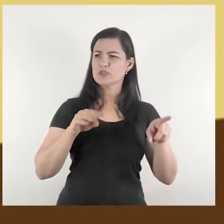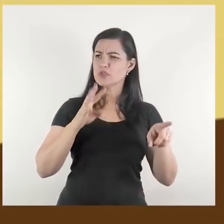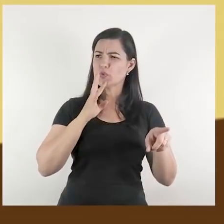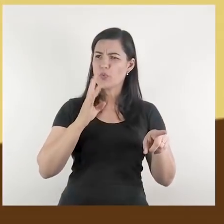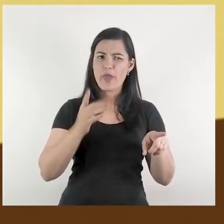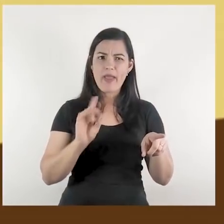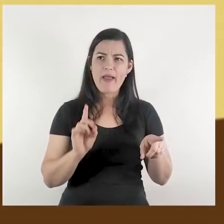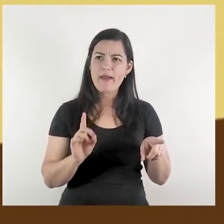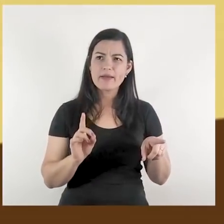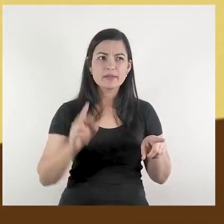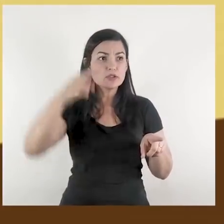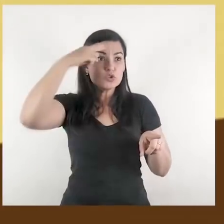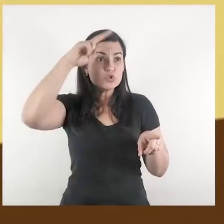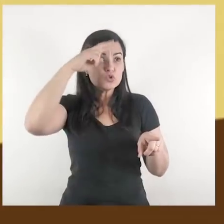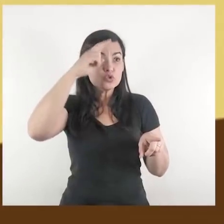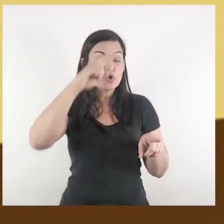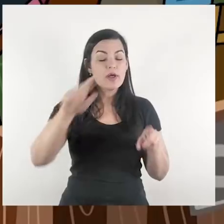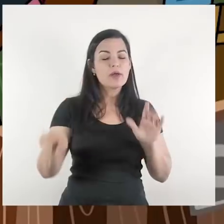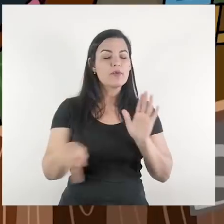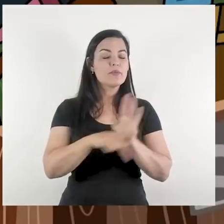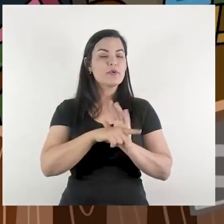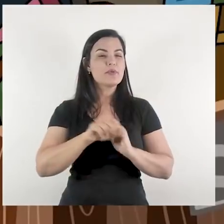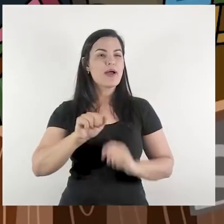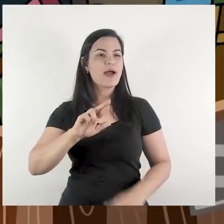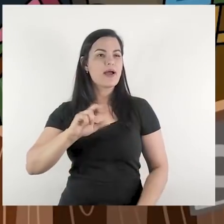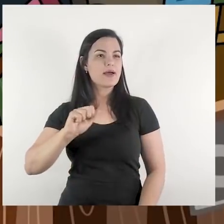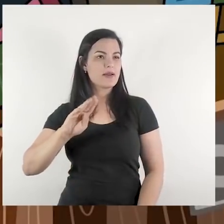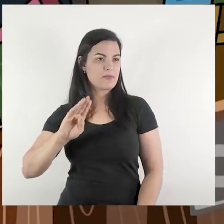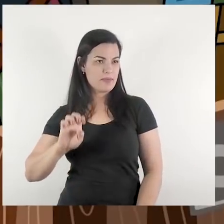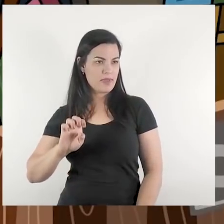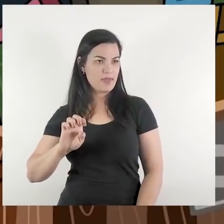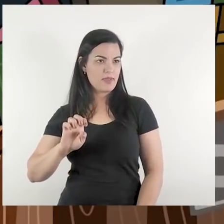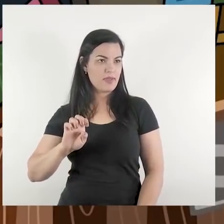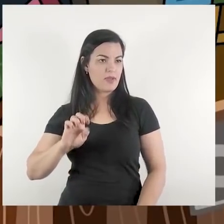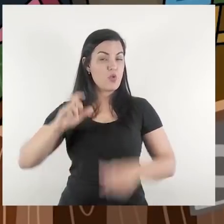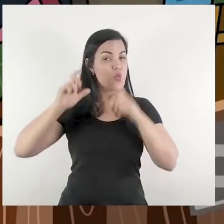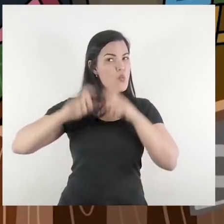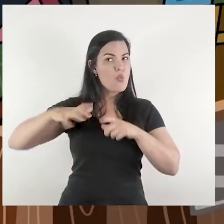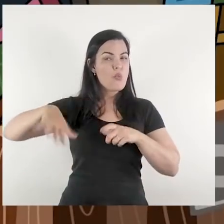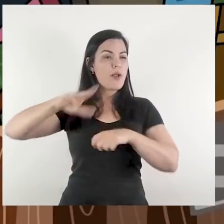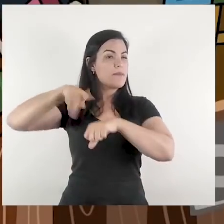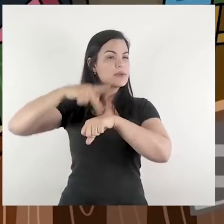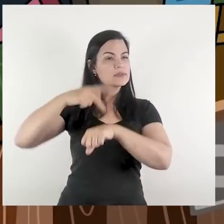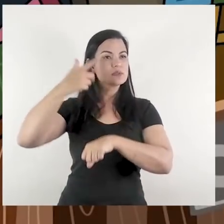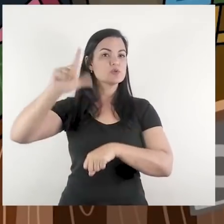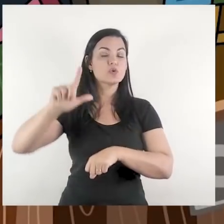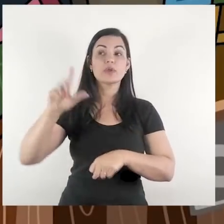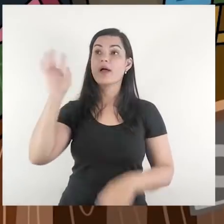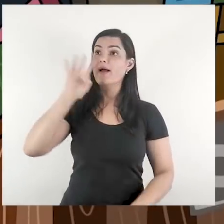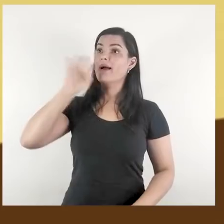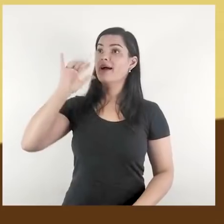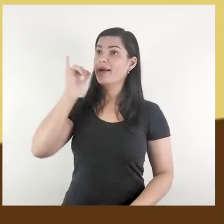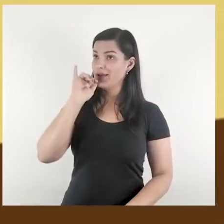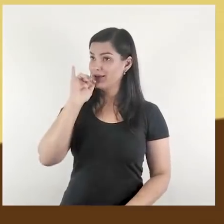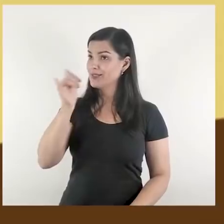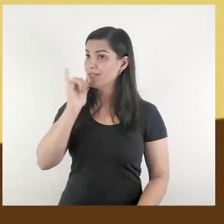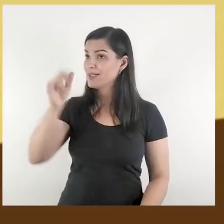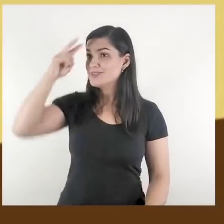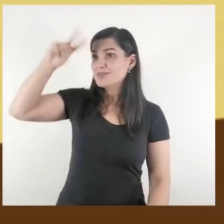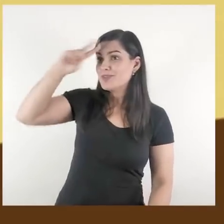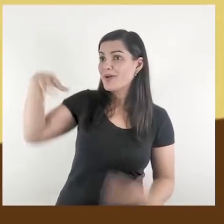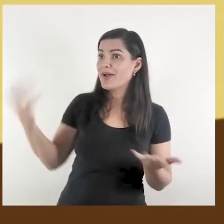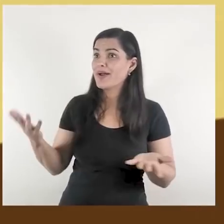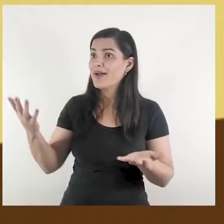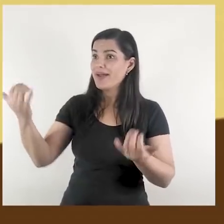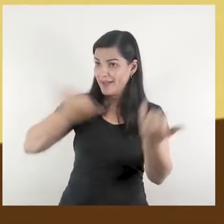conhecem, não? É um conto árabe. Um conto? Mas que bacana! Conta pra gente, Marina. Agora não dá